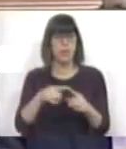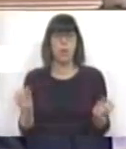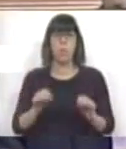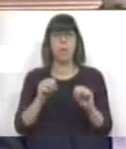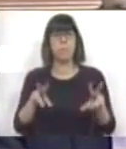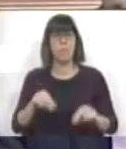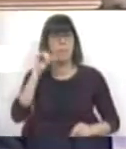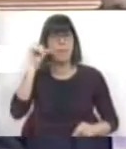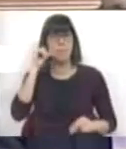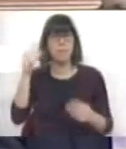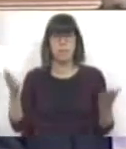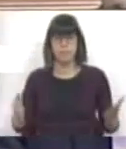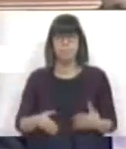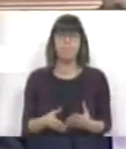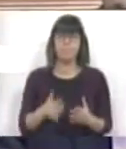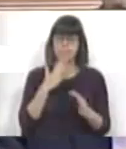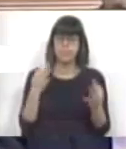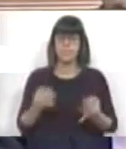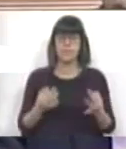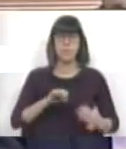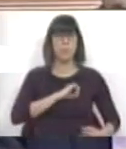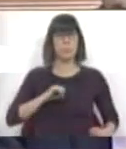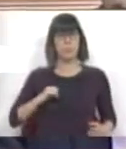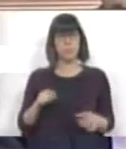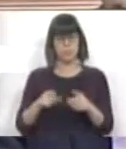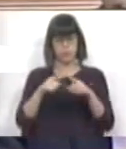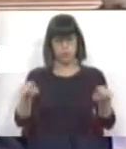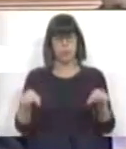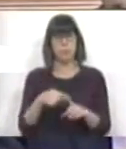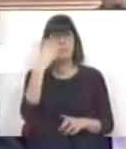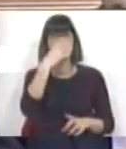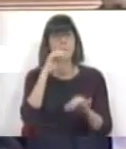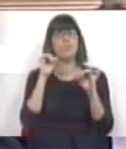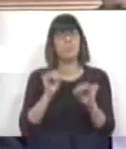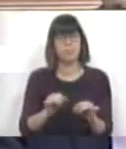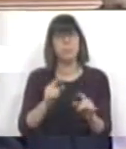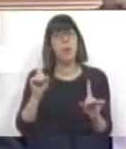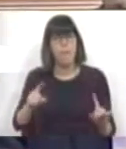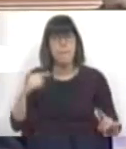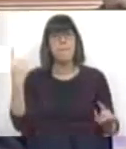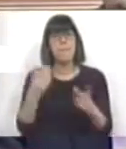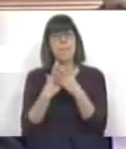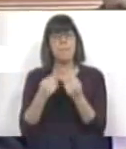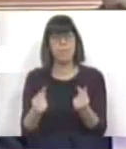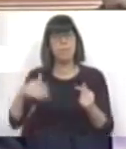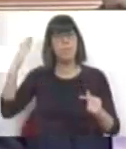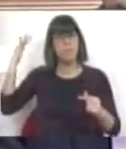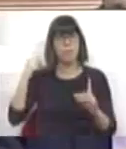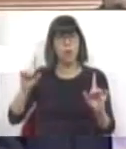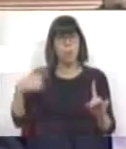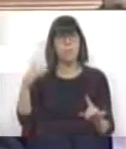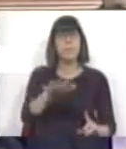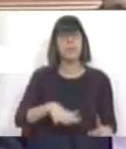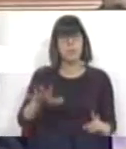encontrarem regularizadas. É certo que os proprietários destas explorações pecuárias deveriam ter resolvido em tempo